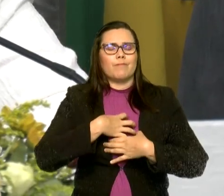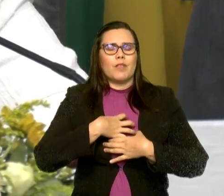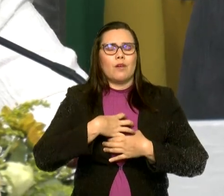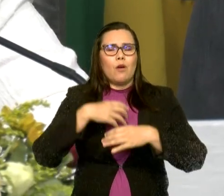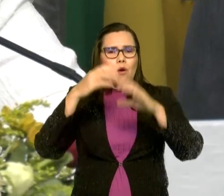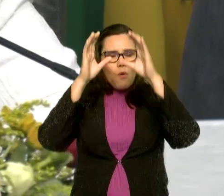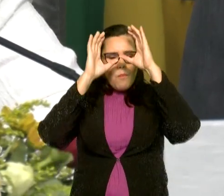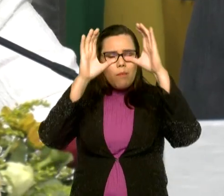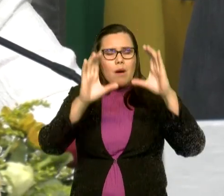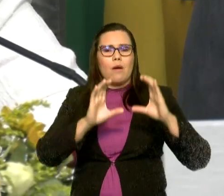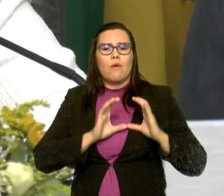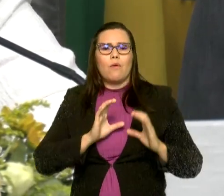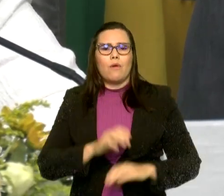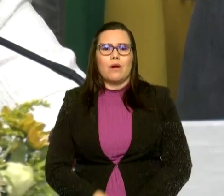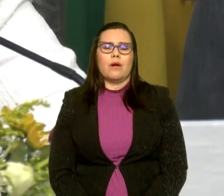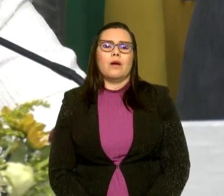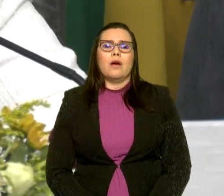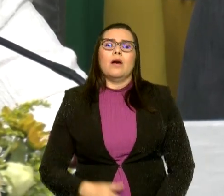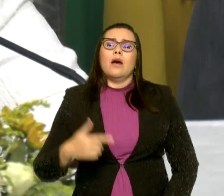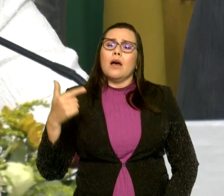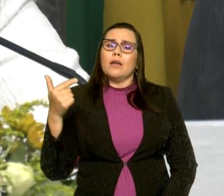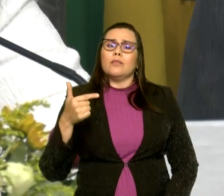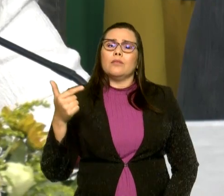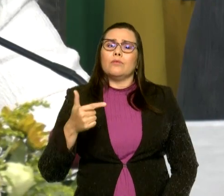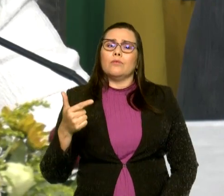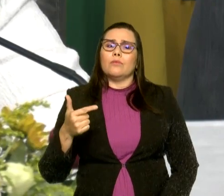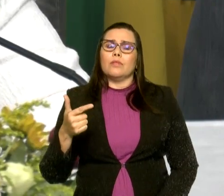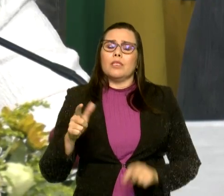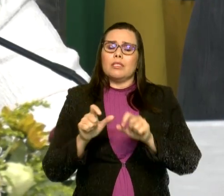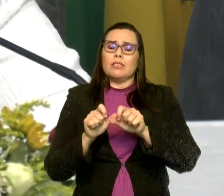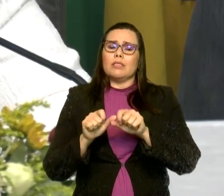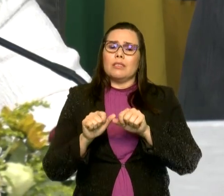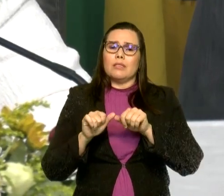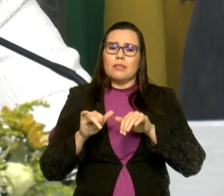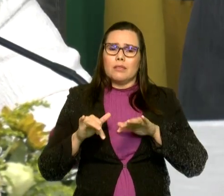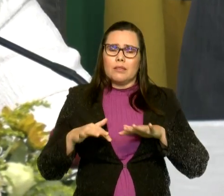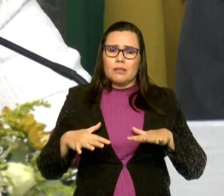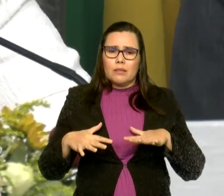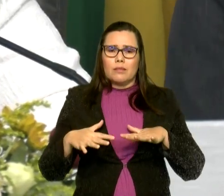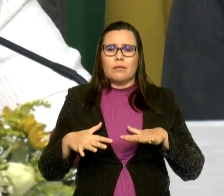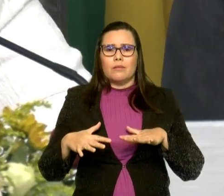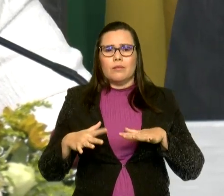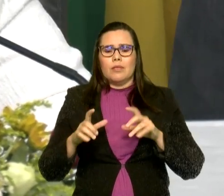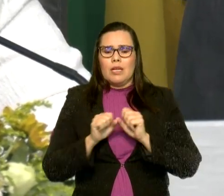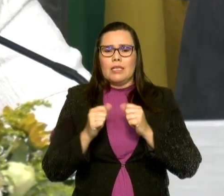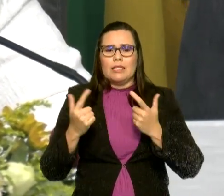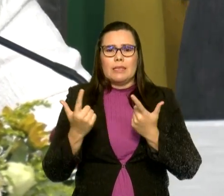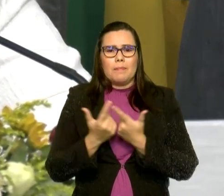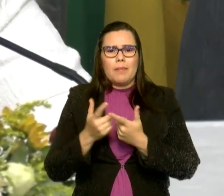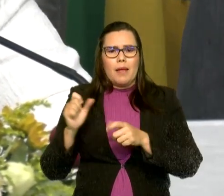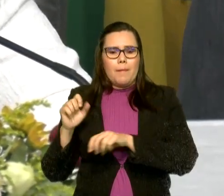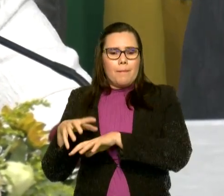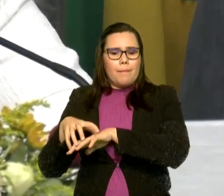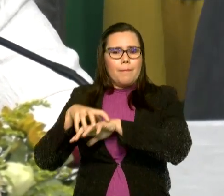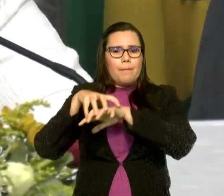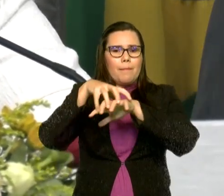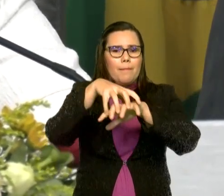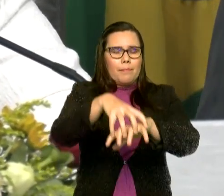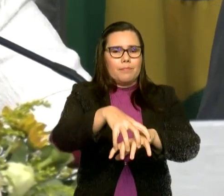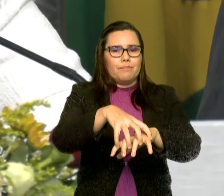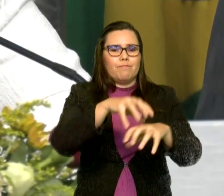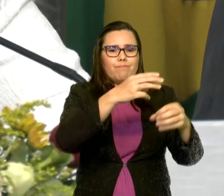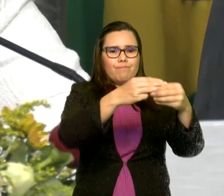nossa segunda edição da Assembleia Itinerante. E que privilégio nós estarmos